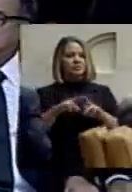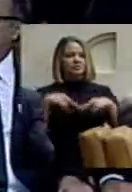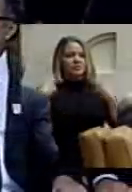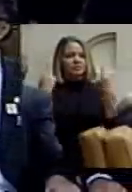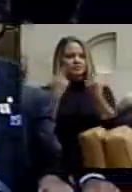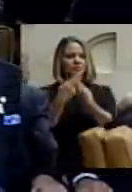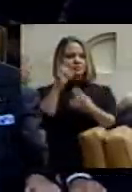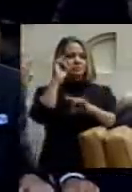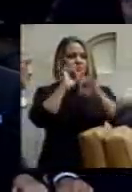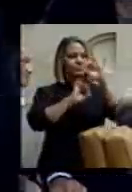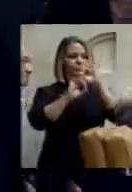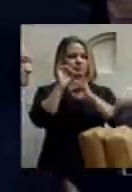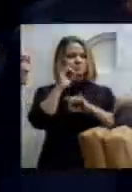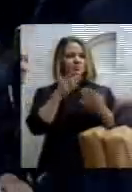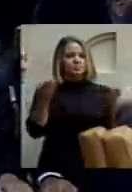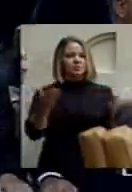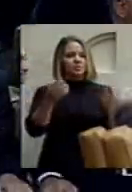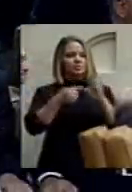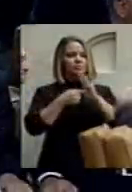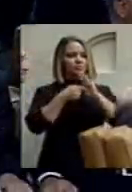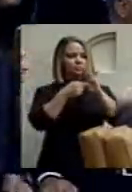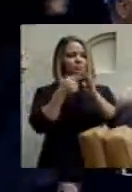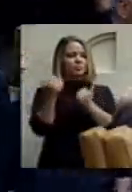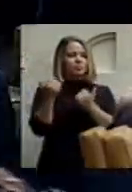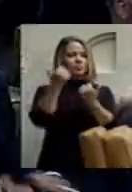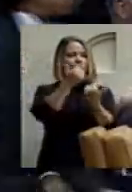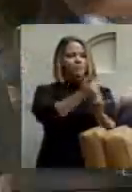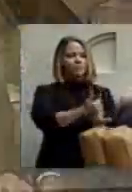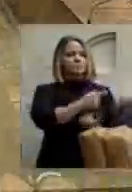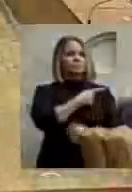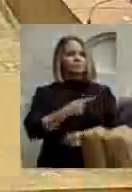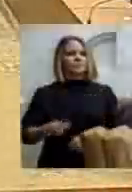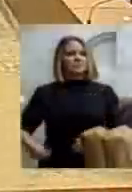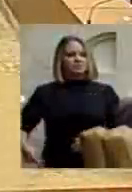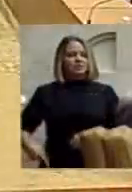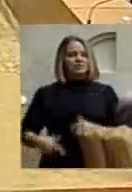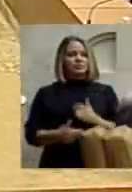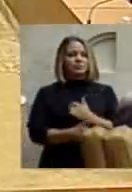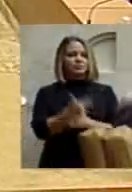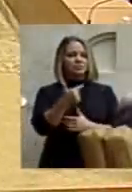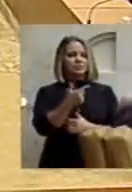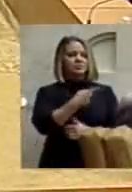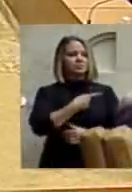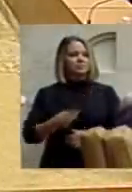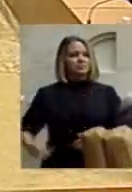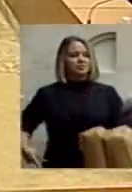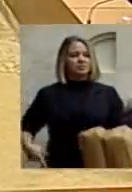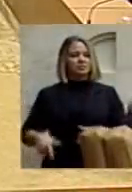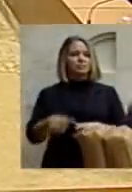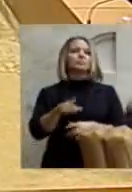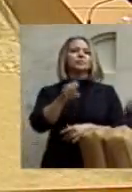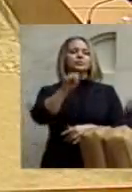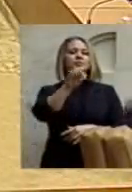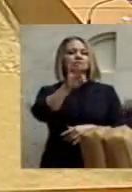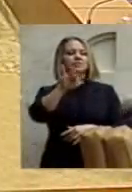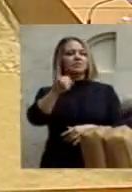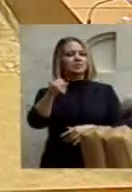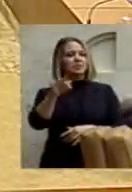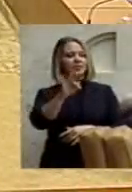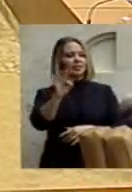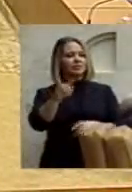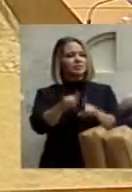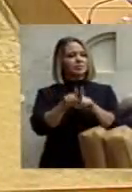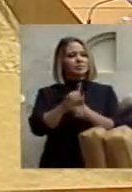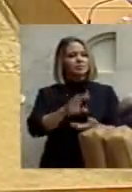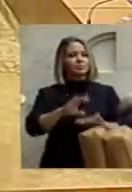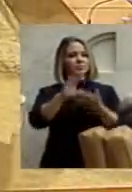Sessão solene destinada à posse do presidente e vice-presidente do Supremo Tribunal Federal e do Conselho